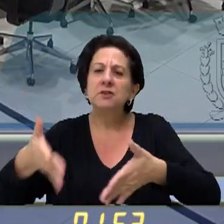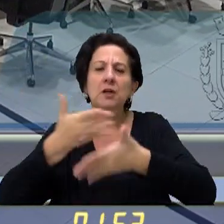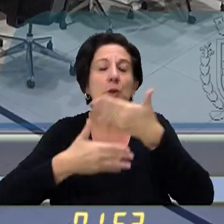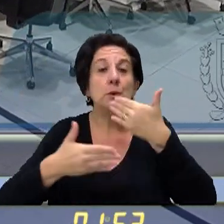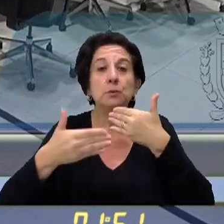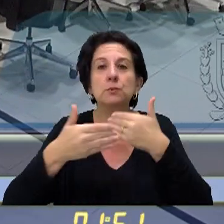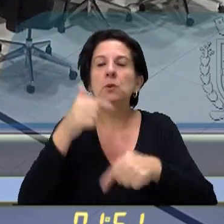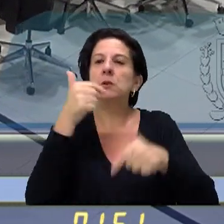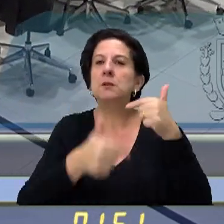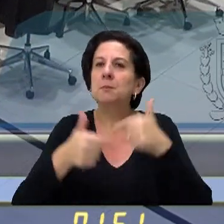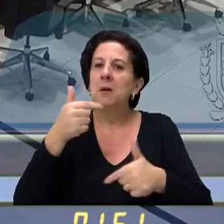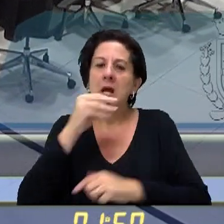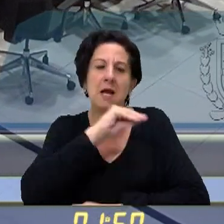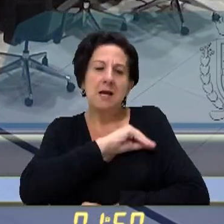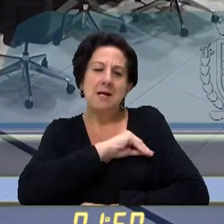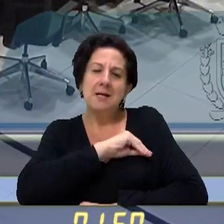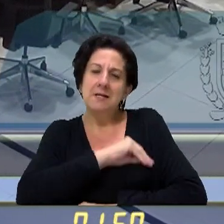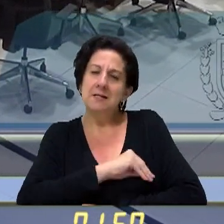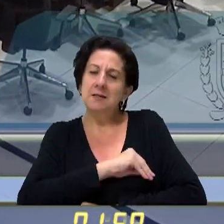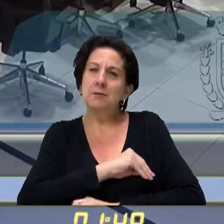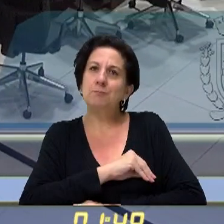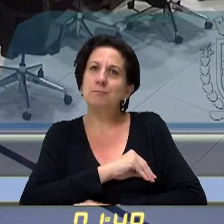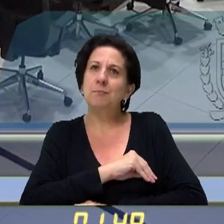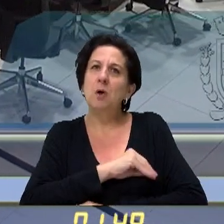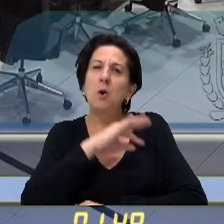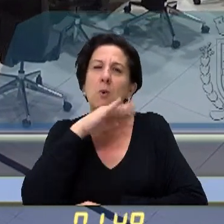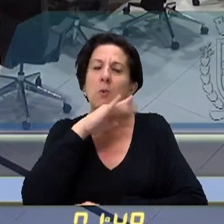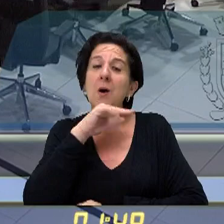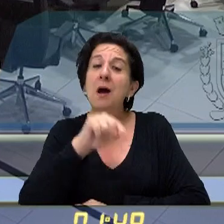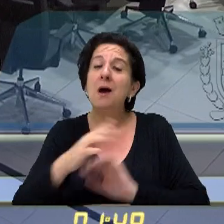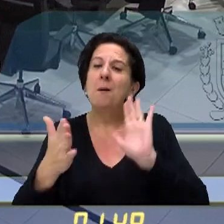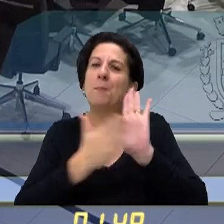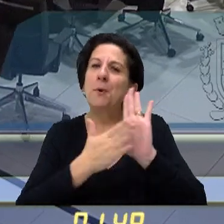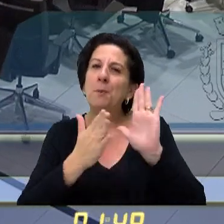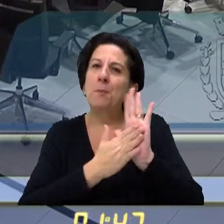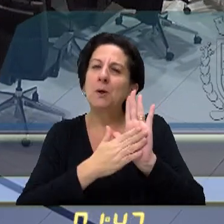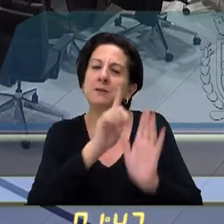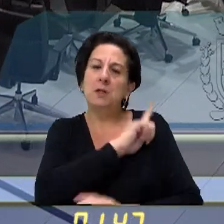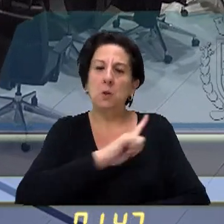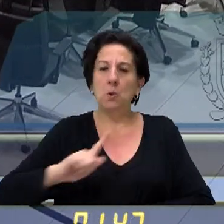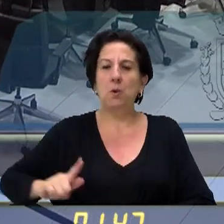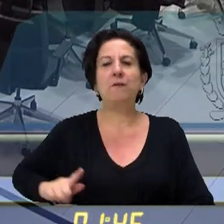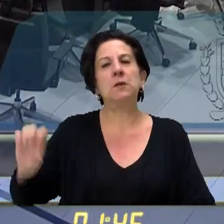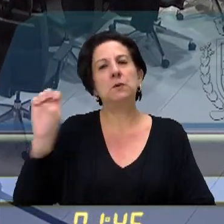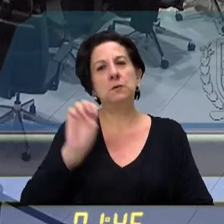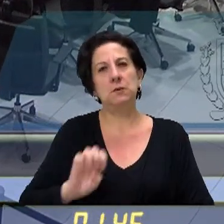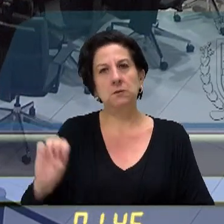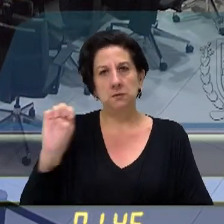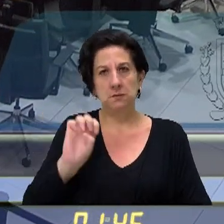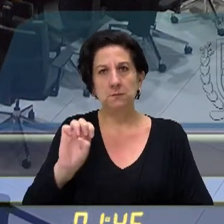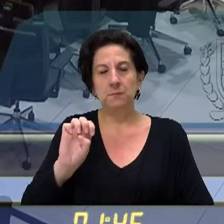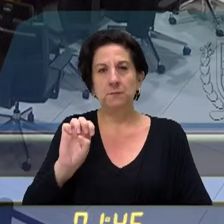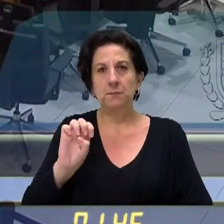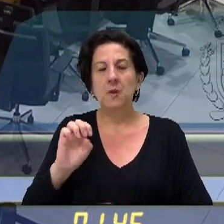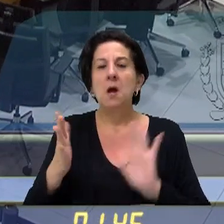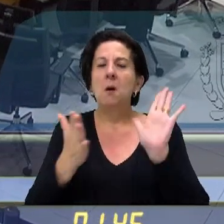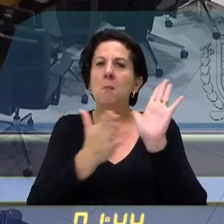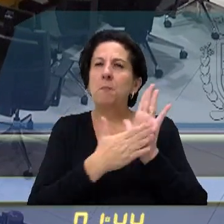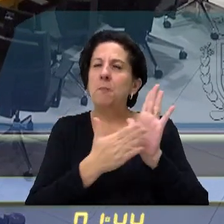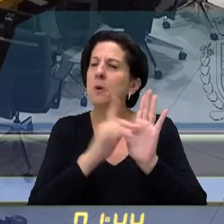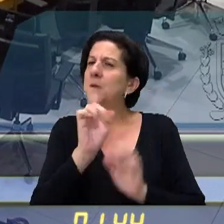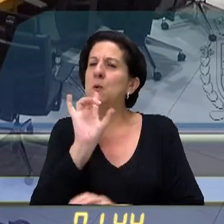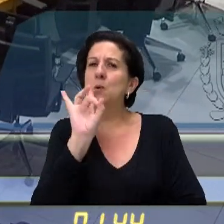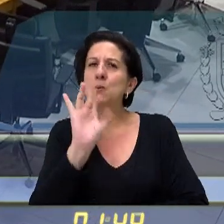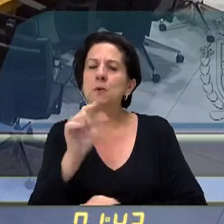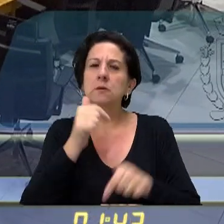todos os servidores com salários achatados. Essa é a proposta do governador Eduardo Leite. E é uma proposta não